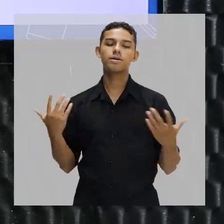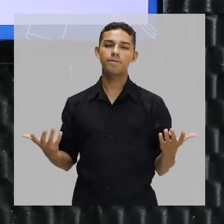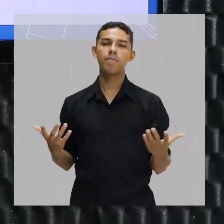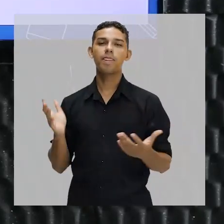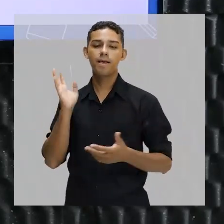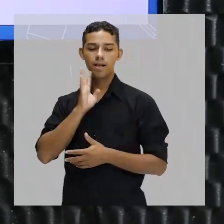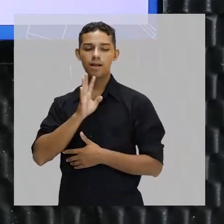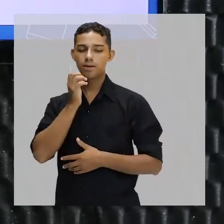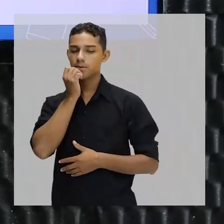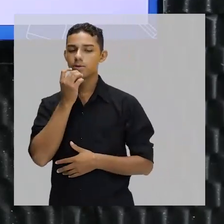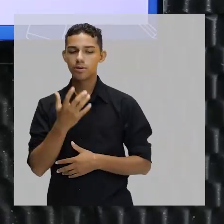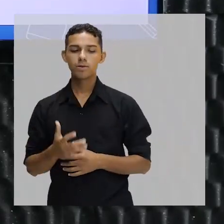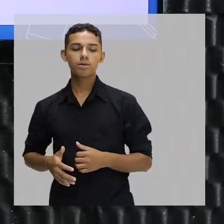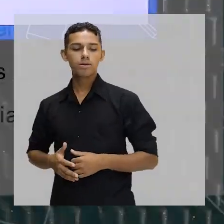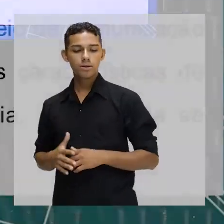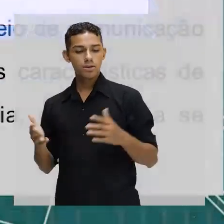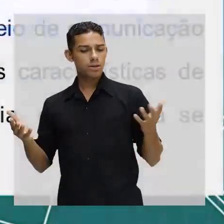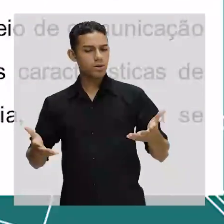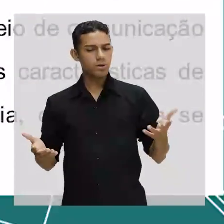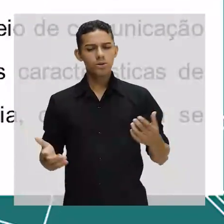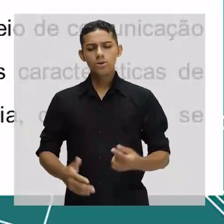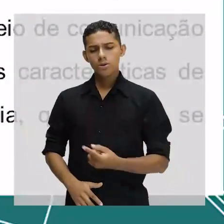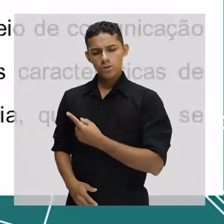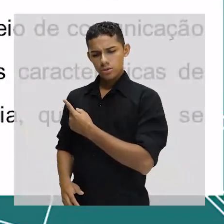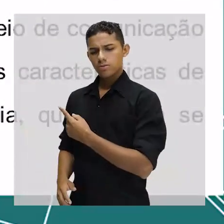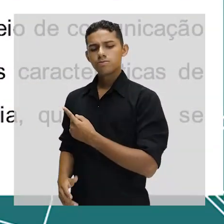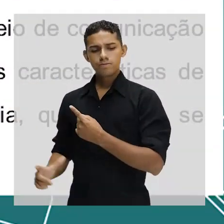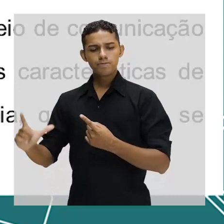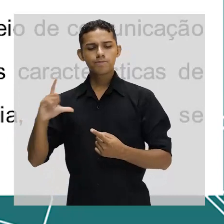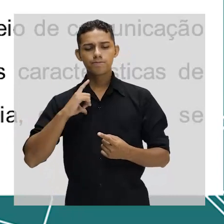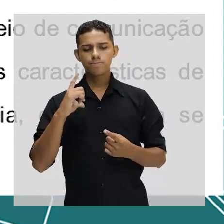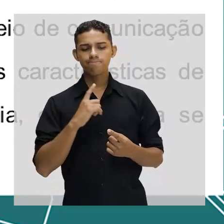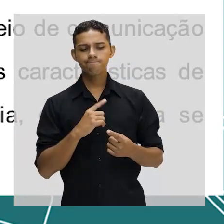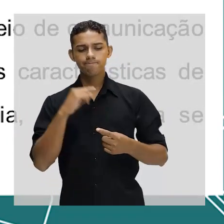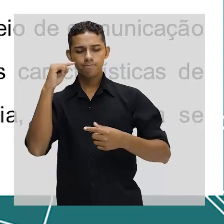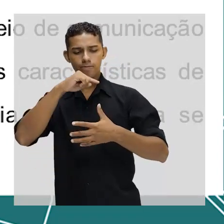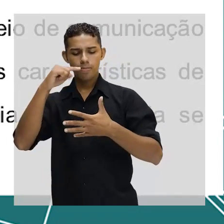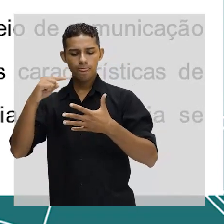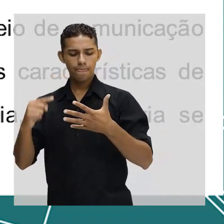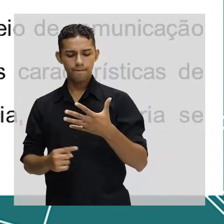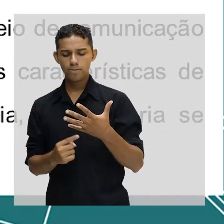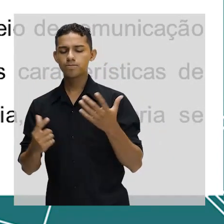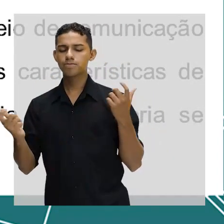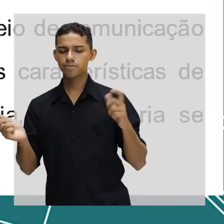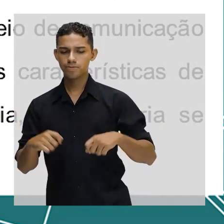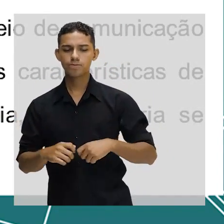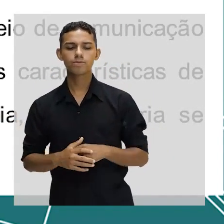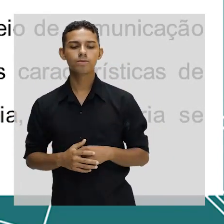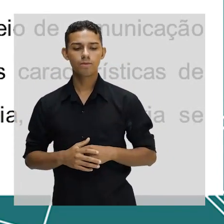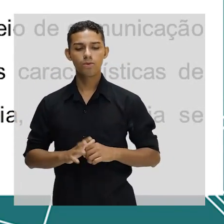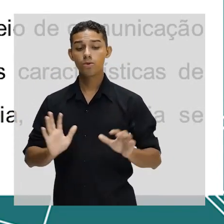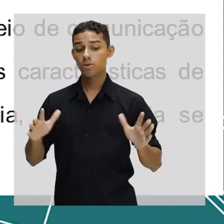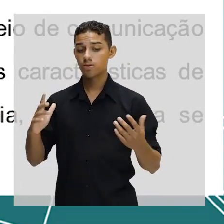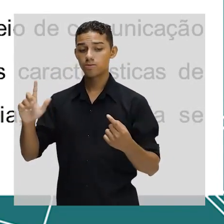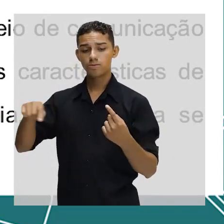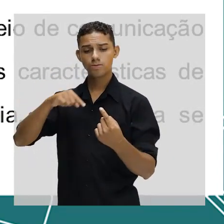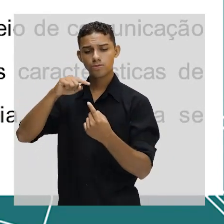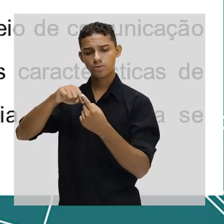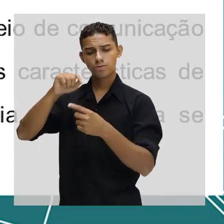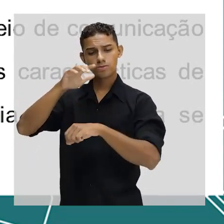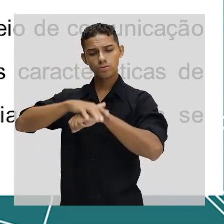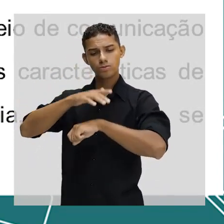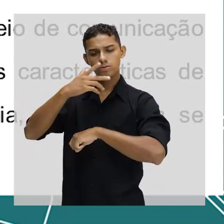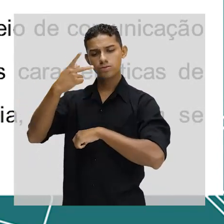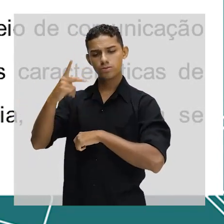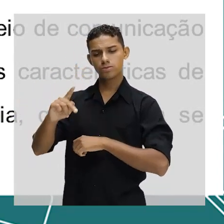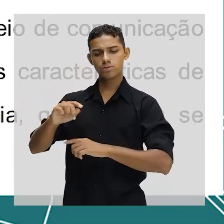imobilizado. Vamos então para os comandos da questão. Com o propósito